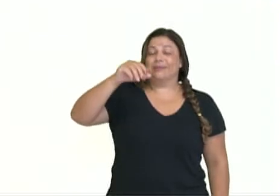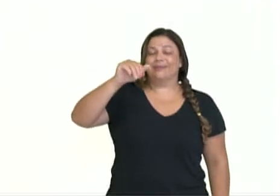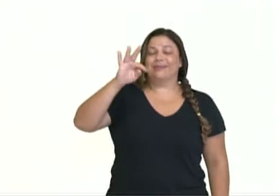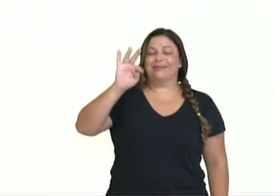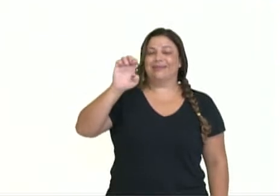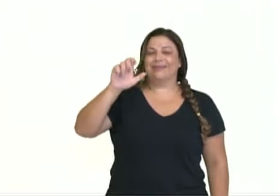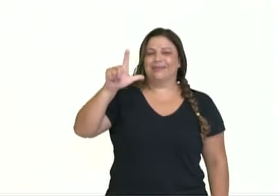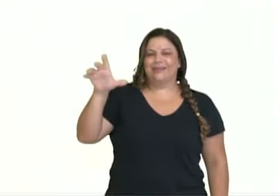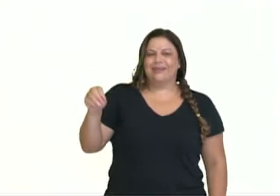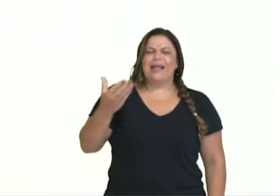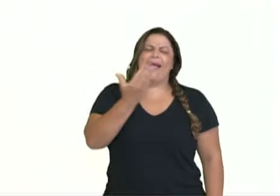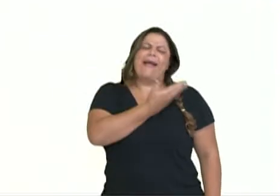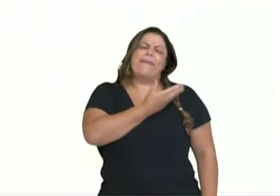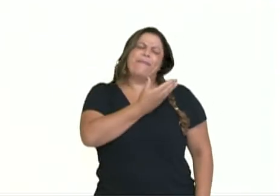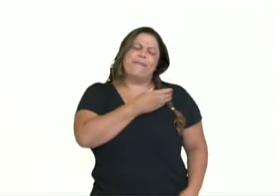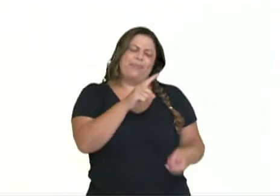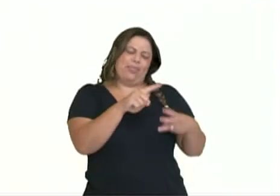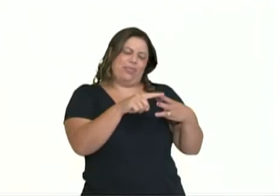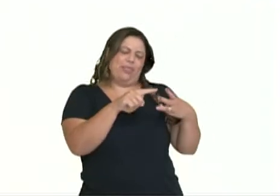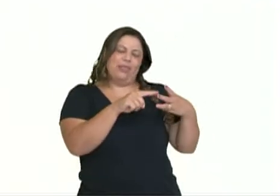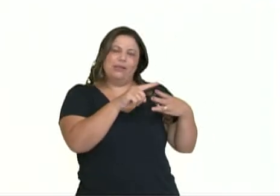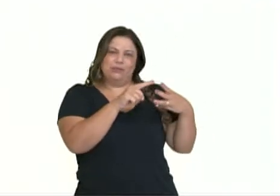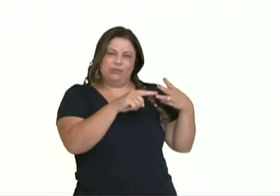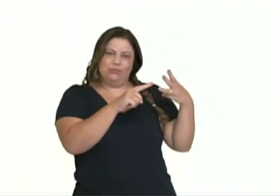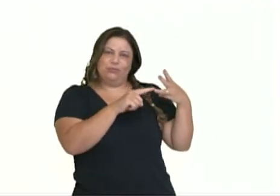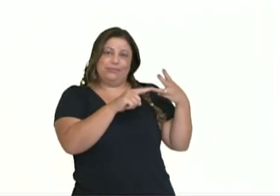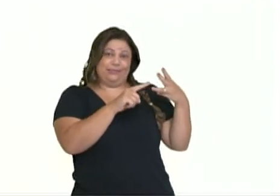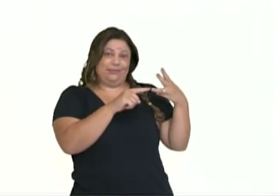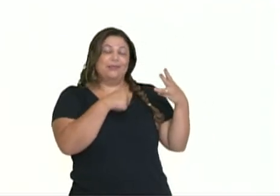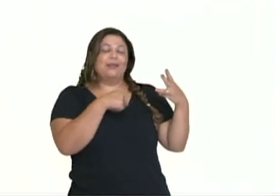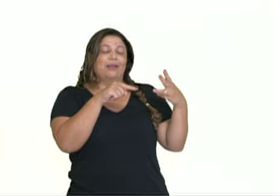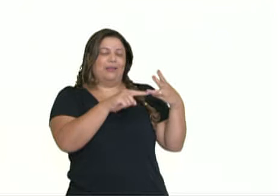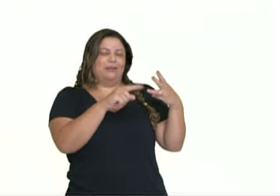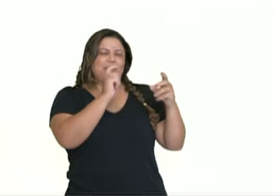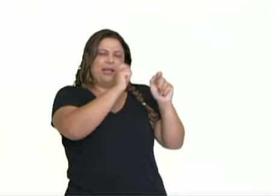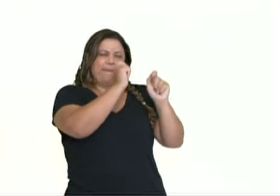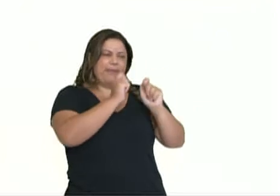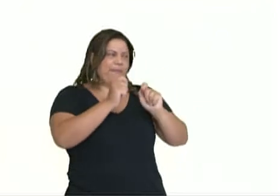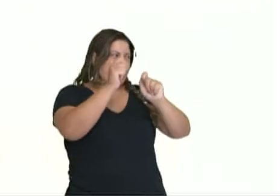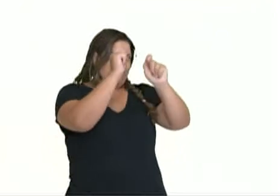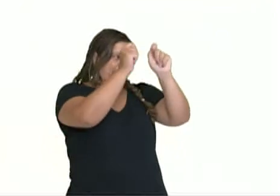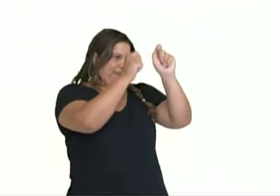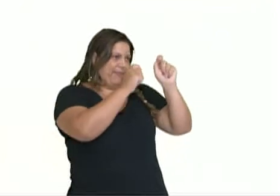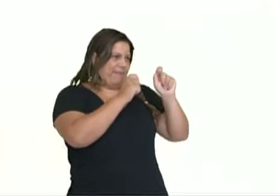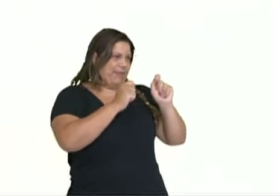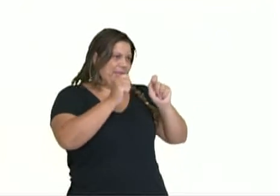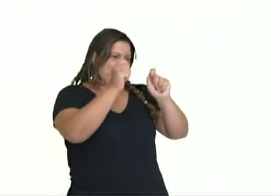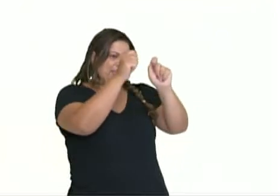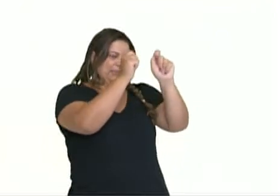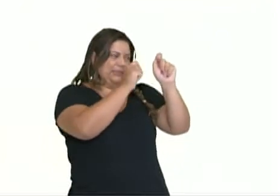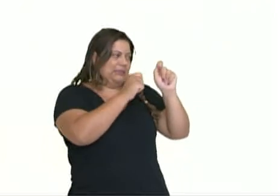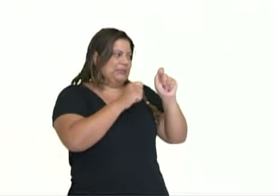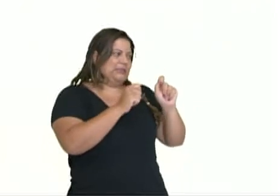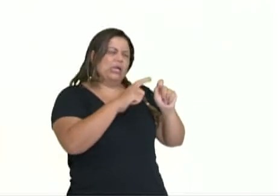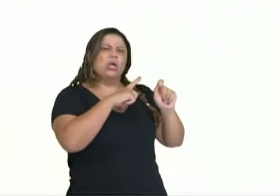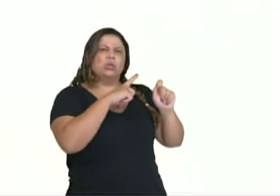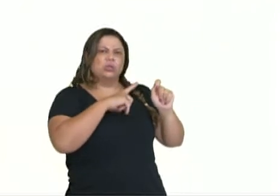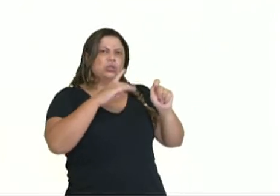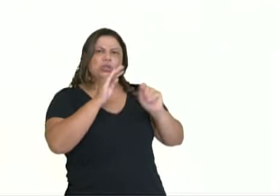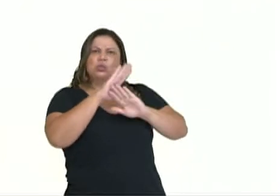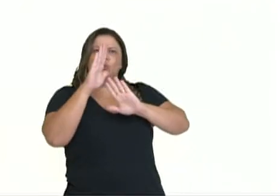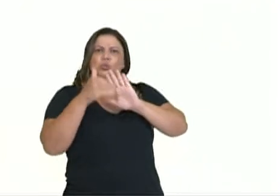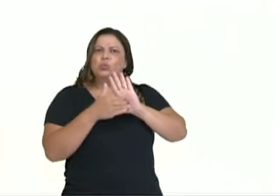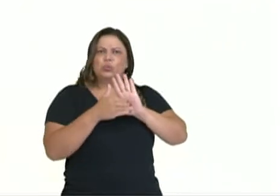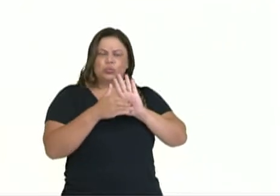conhecido e amigos dos outros dois, né? E ele era mais escultor. Eles tinham de tudo um pouco,